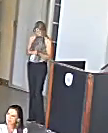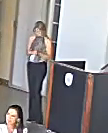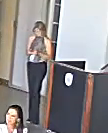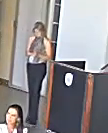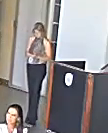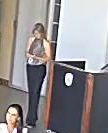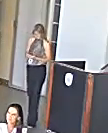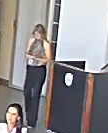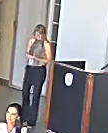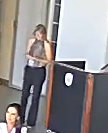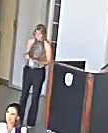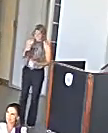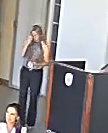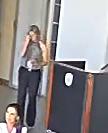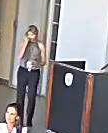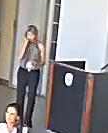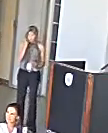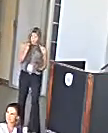das pessoas com deficiência.